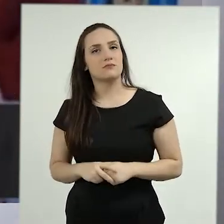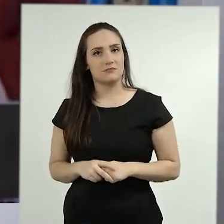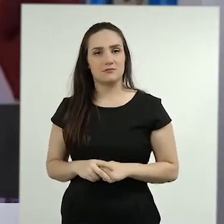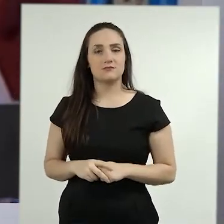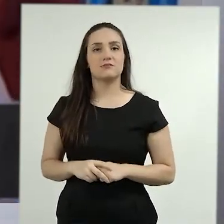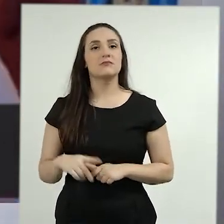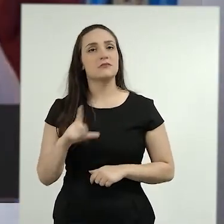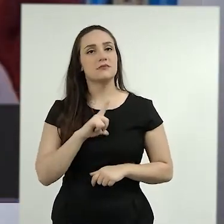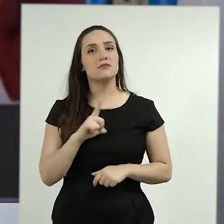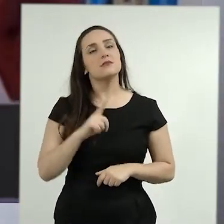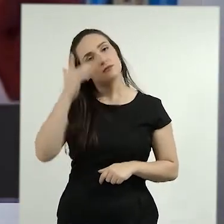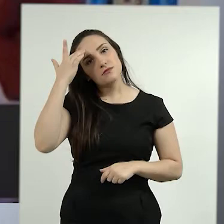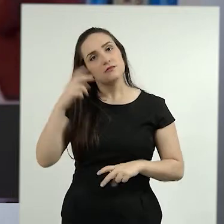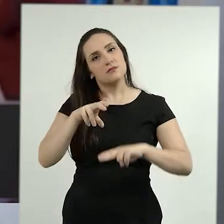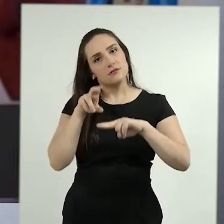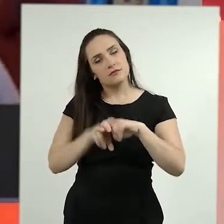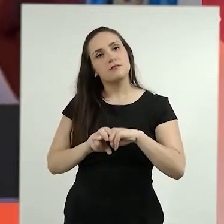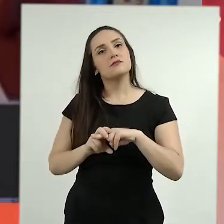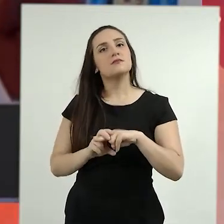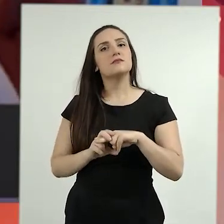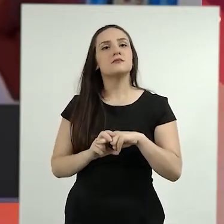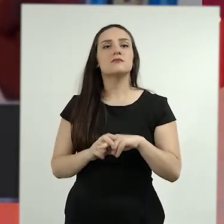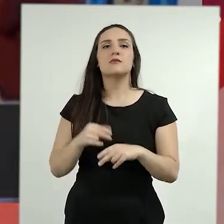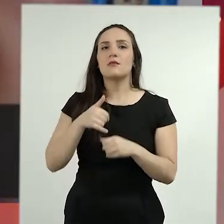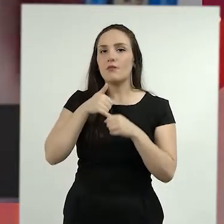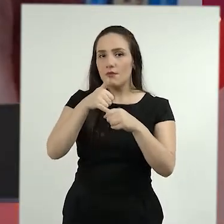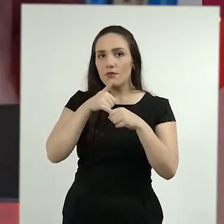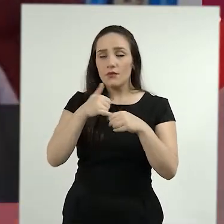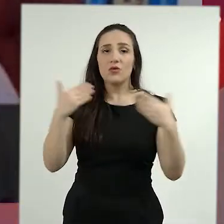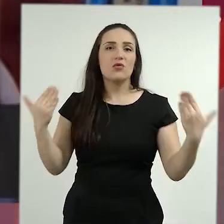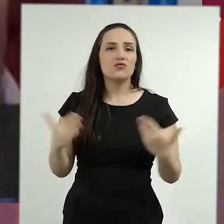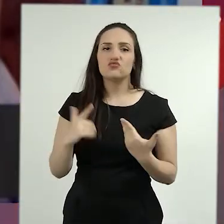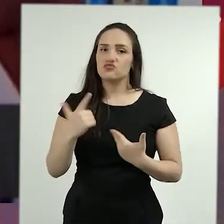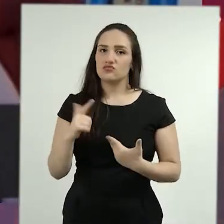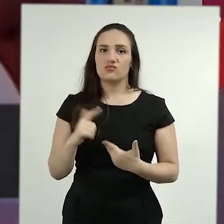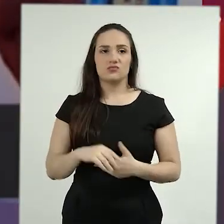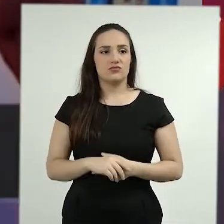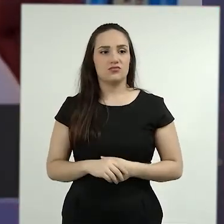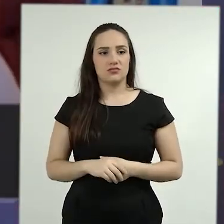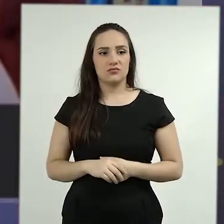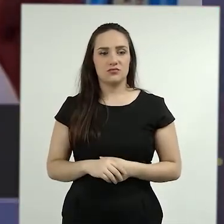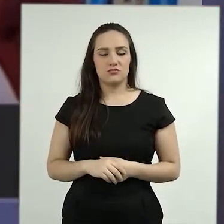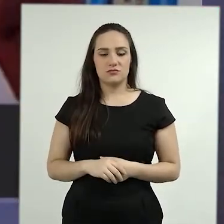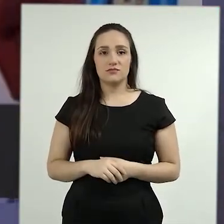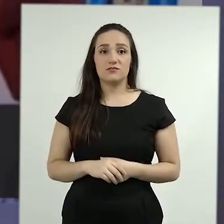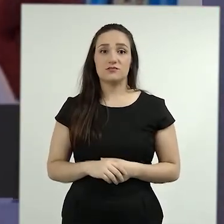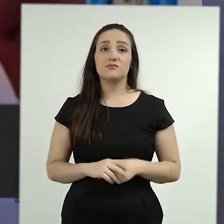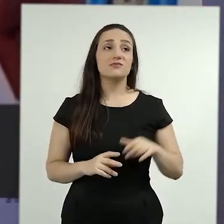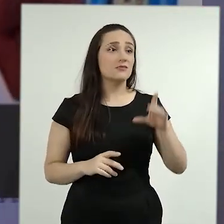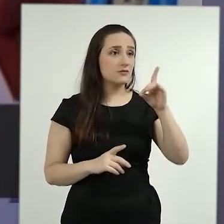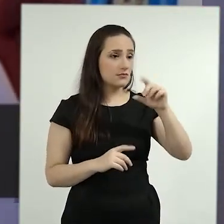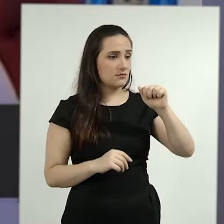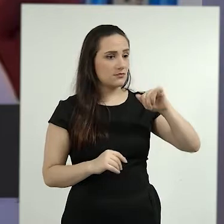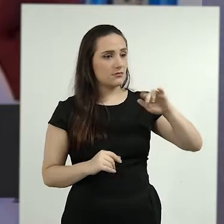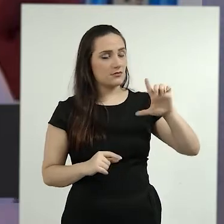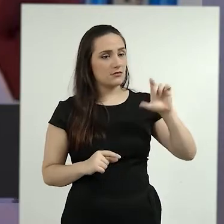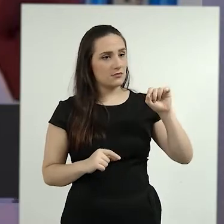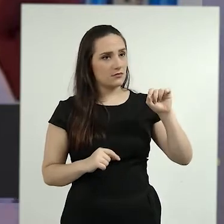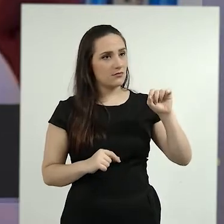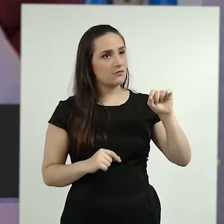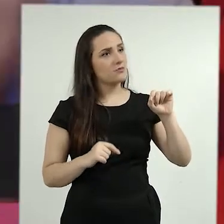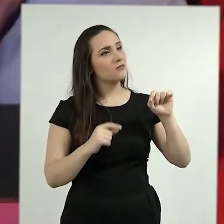parque, mas que ficam ali na avenida, tomando tereré, reunidos em família, hoje a gente não faz mais isso. Então, acho que Danilo, só vou te